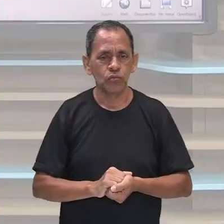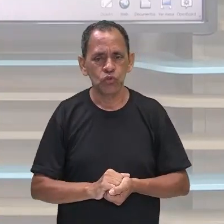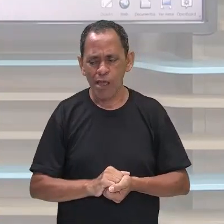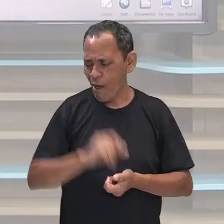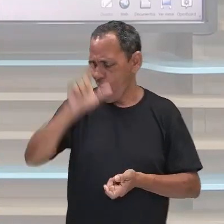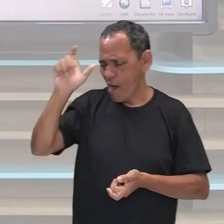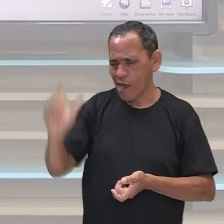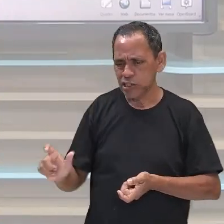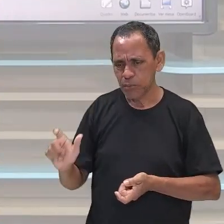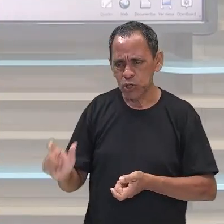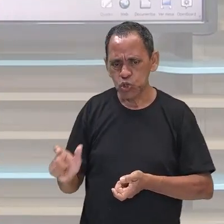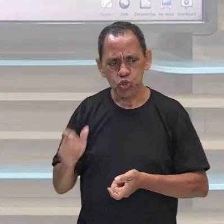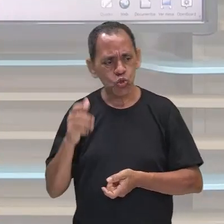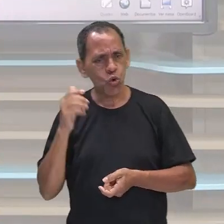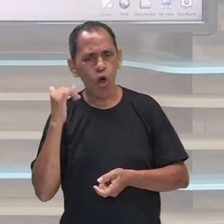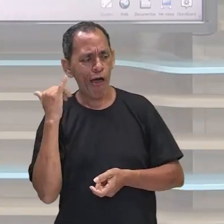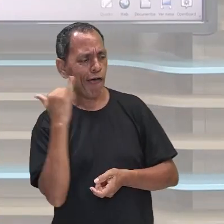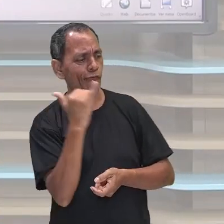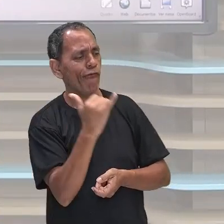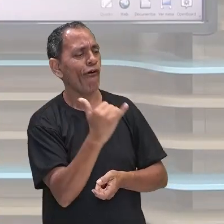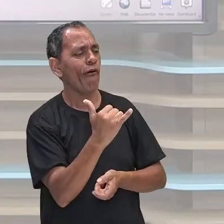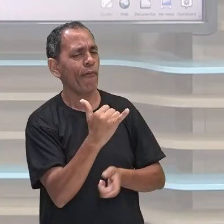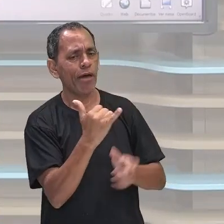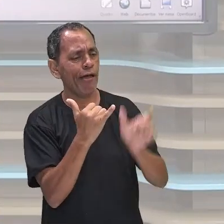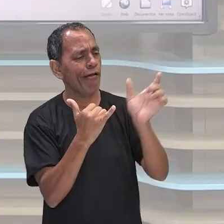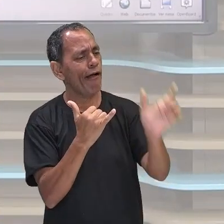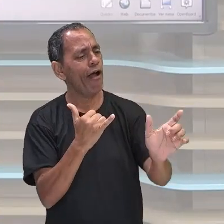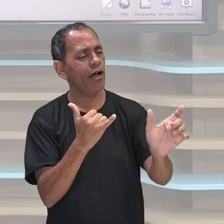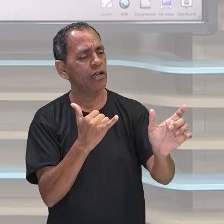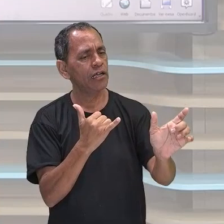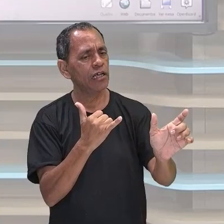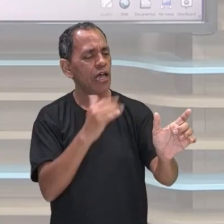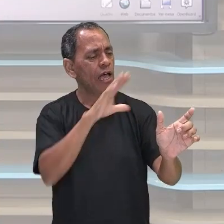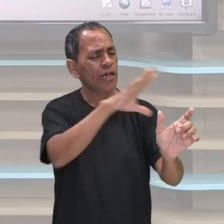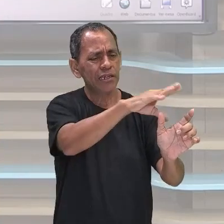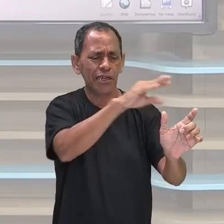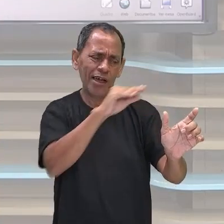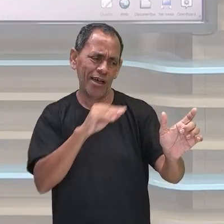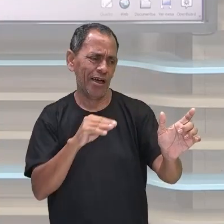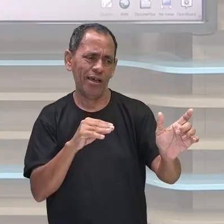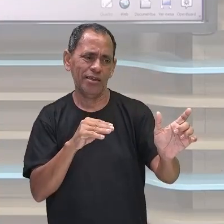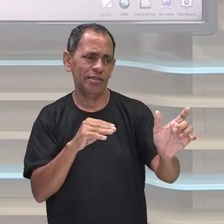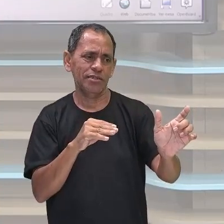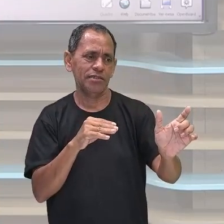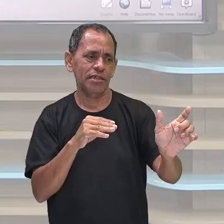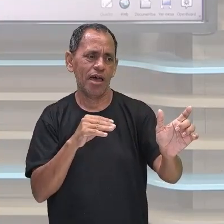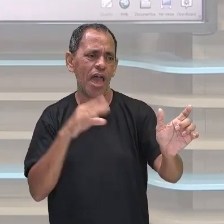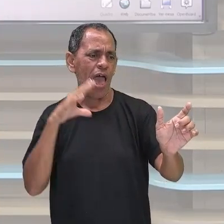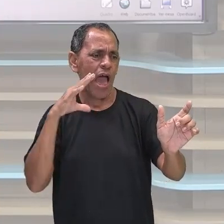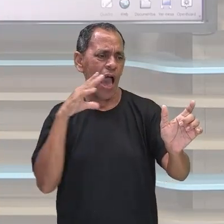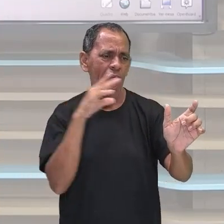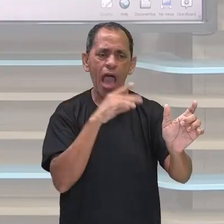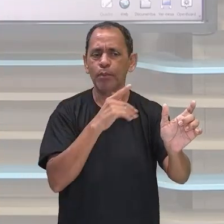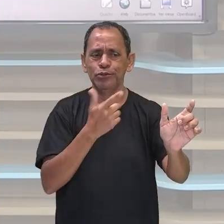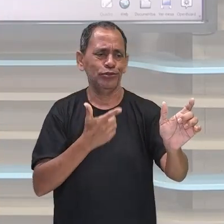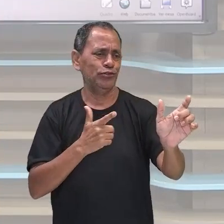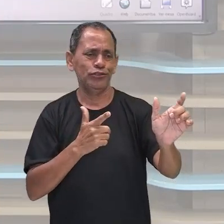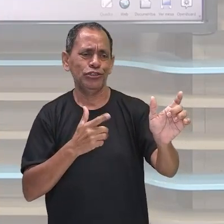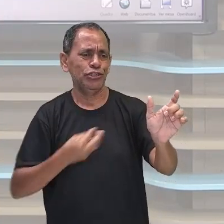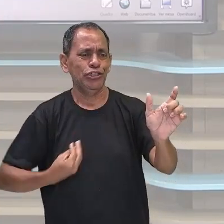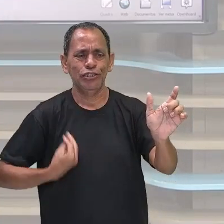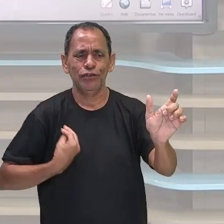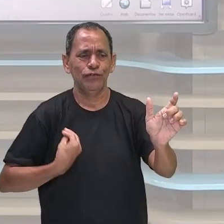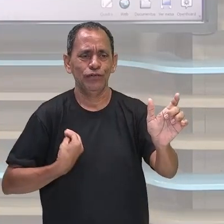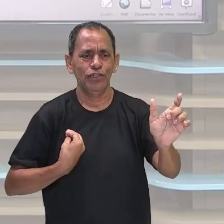essa frase aqui, transmite um conselho. Criança, não tenha tanta pressa. E ele utiliza exatamente o